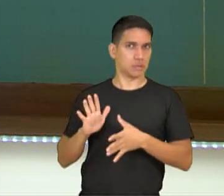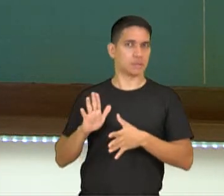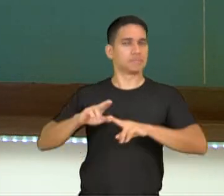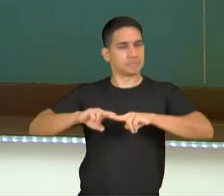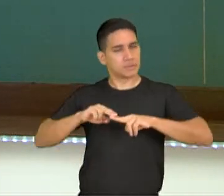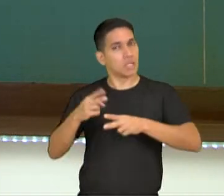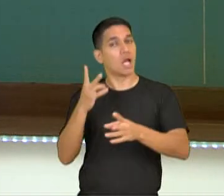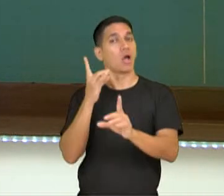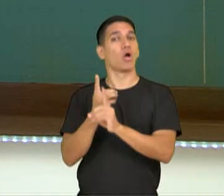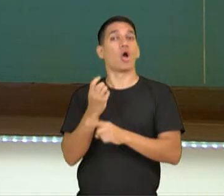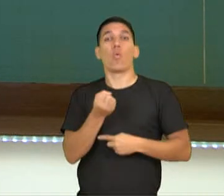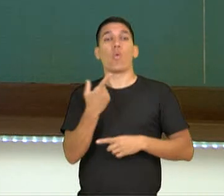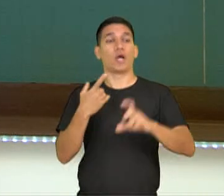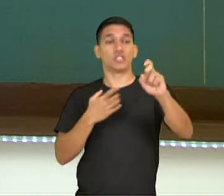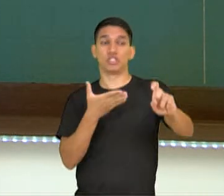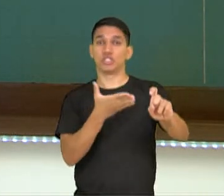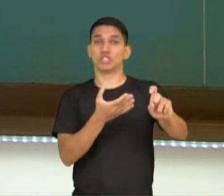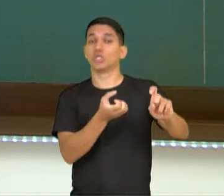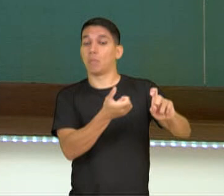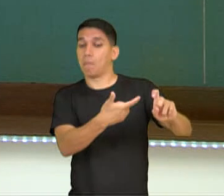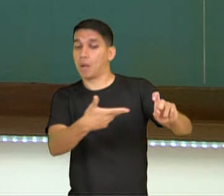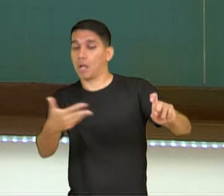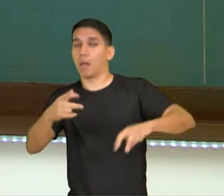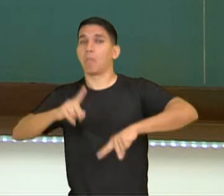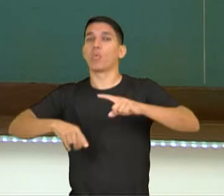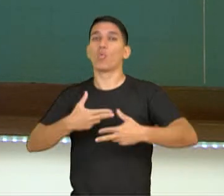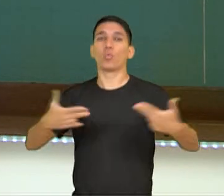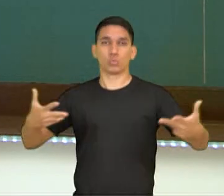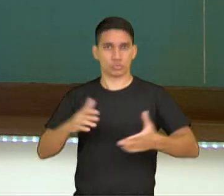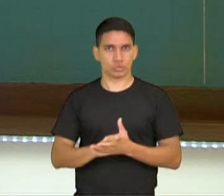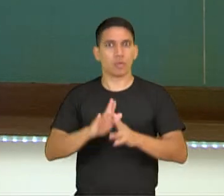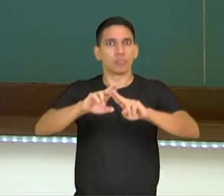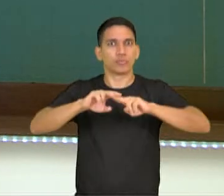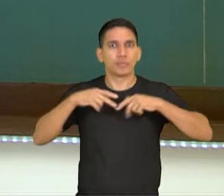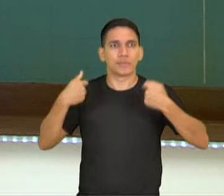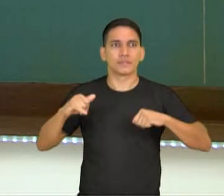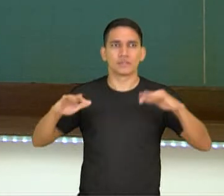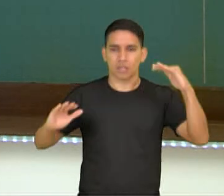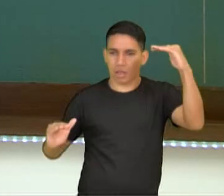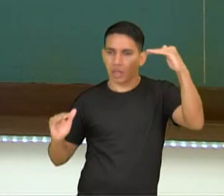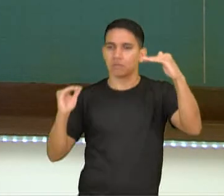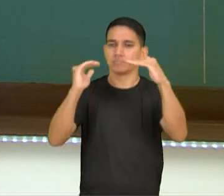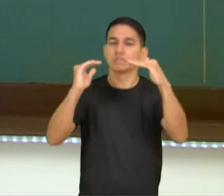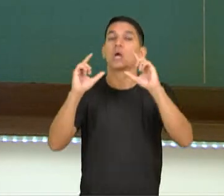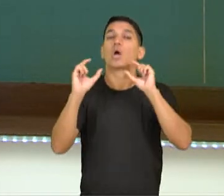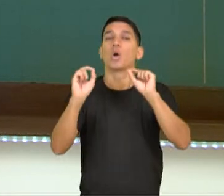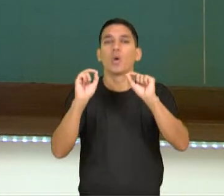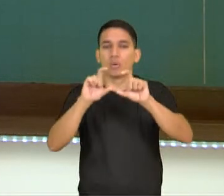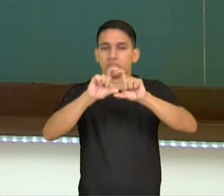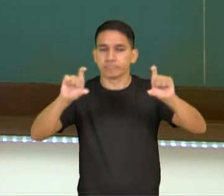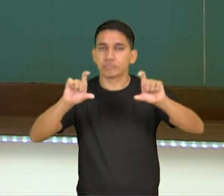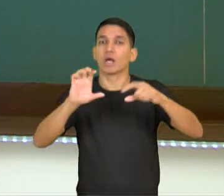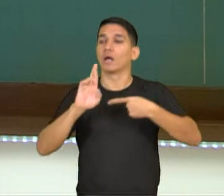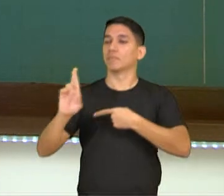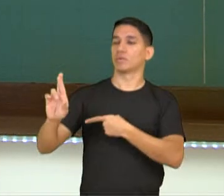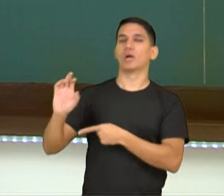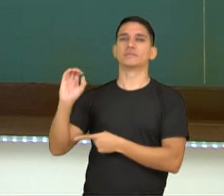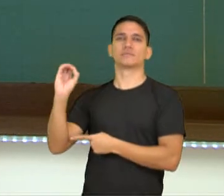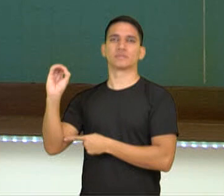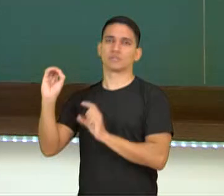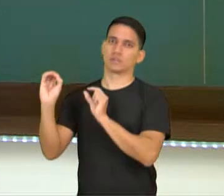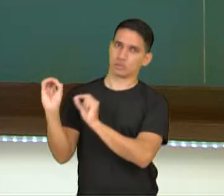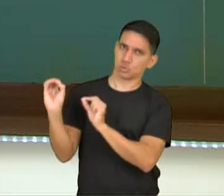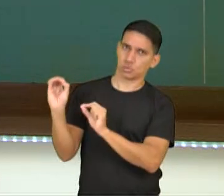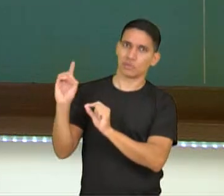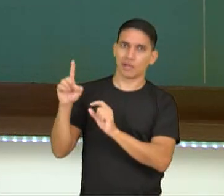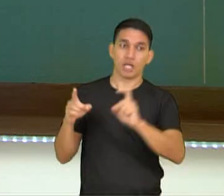que encontrar a quantidade x de produtos, Então, nós vamos ter que igualar essa nossa equação aqui a zero, então, o